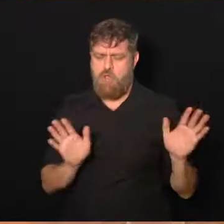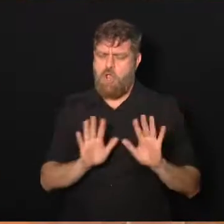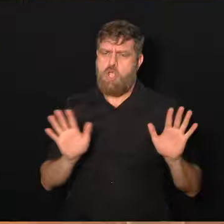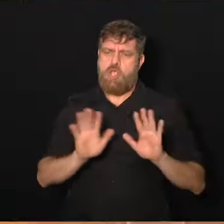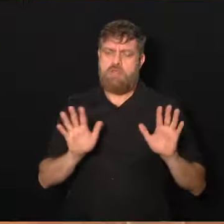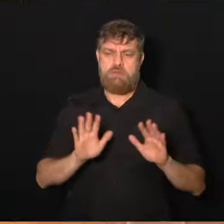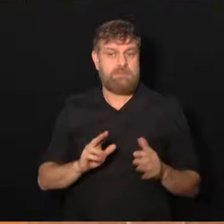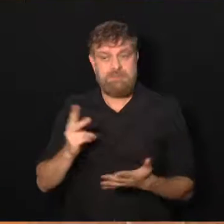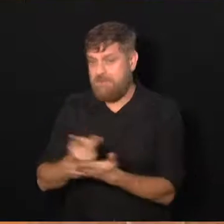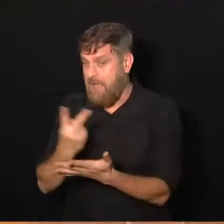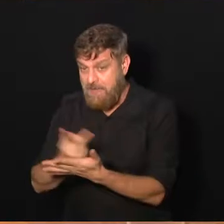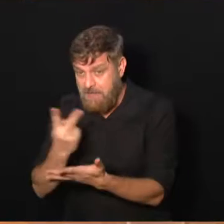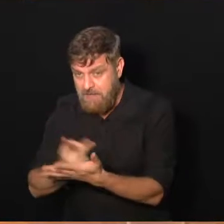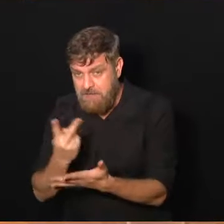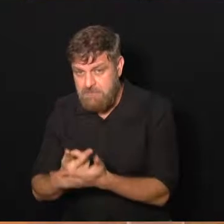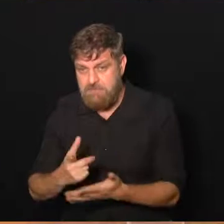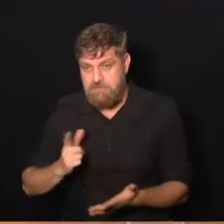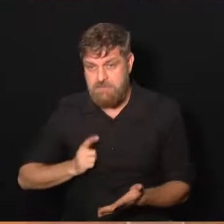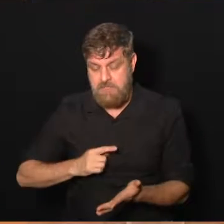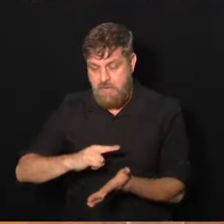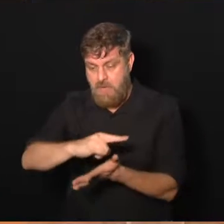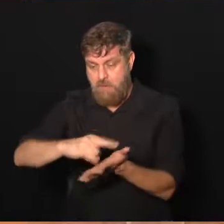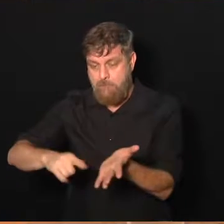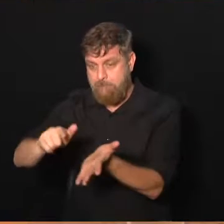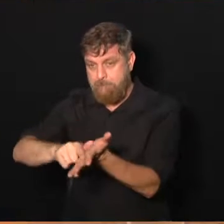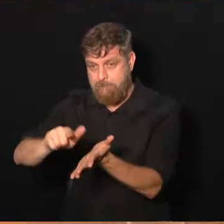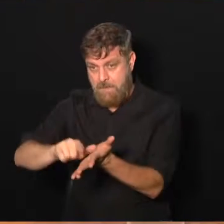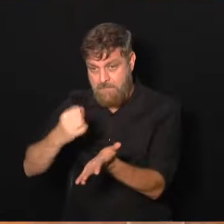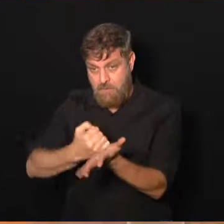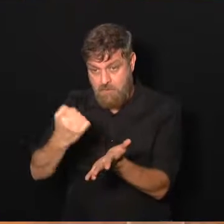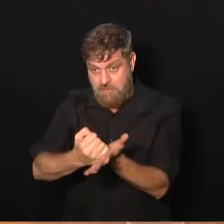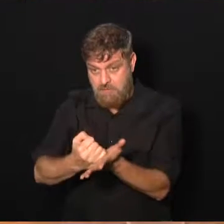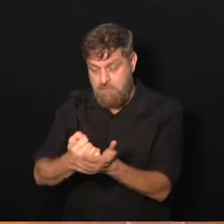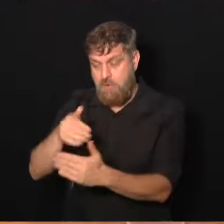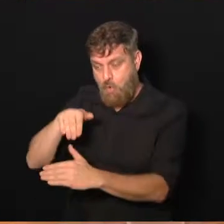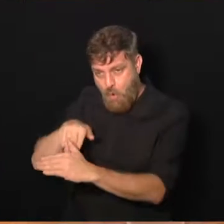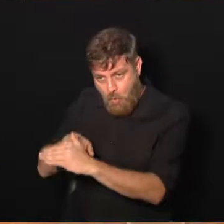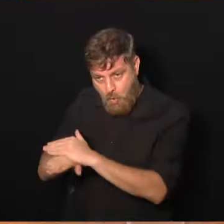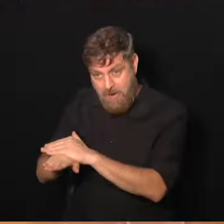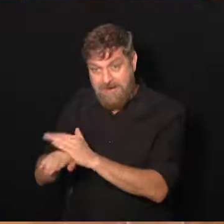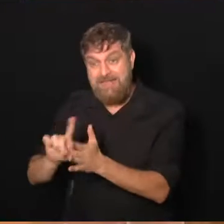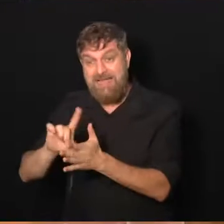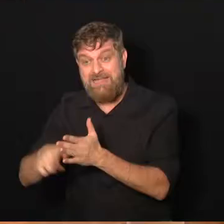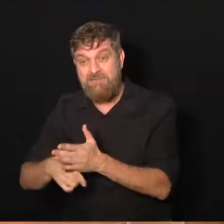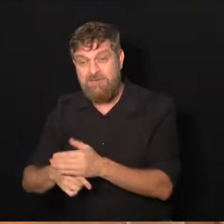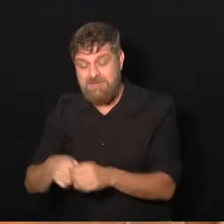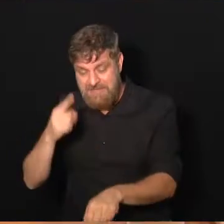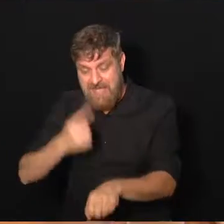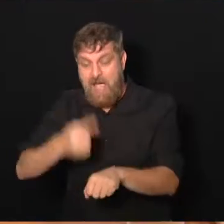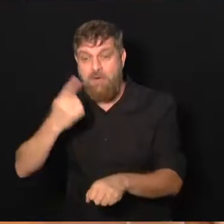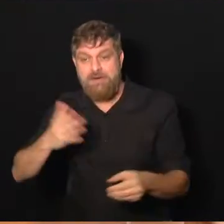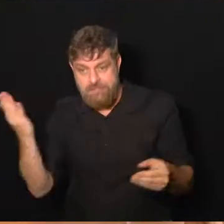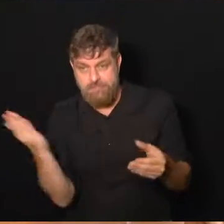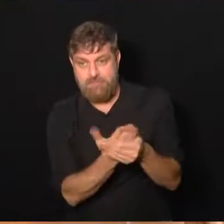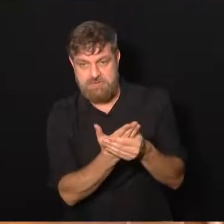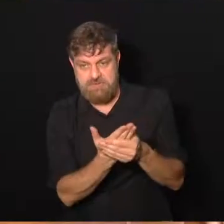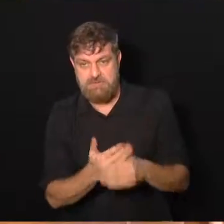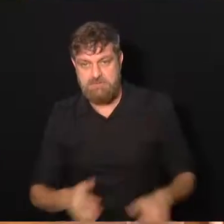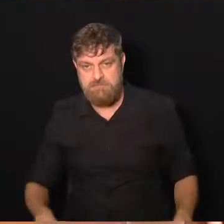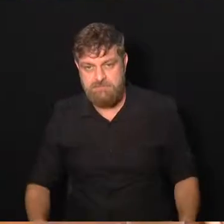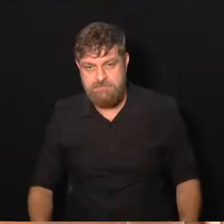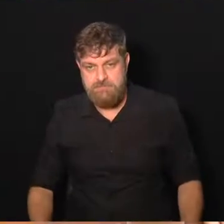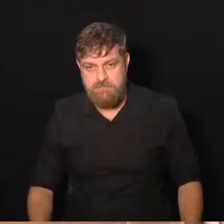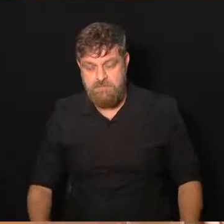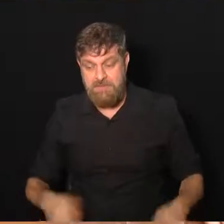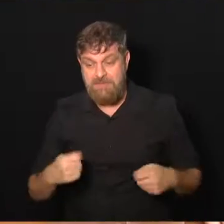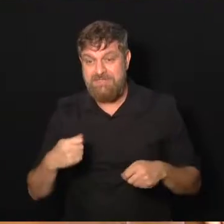animal. Guarde o cupom fiscal da contratação do serviço. Pode ser útil em caso de um processo judicial. Então,